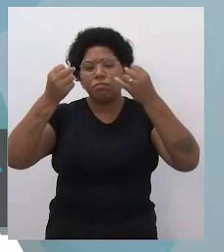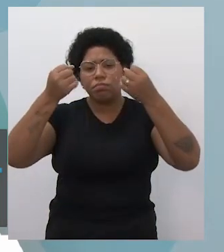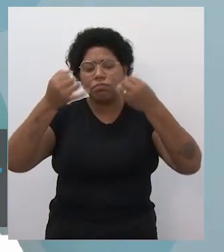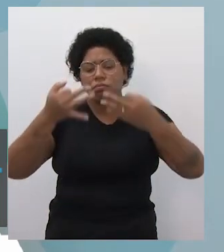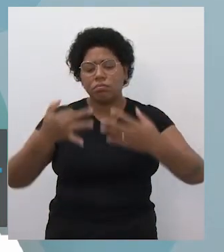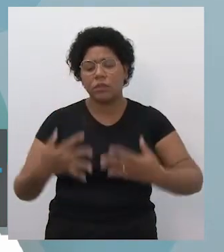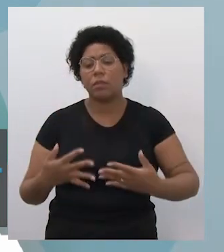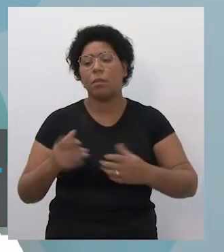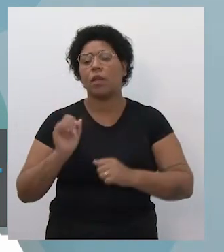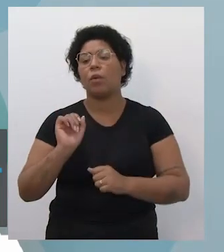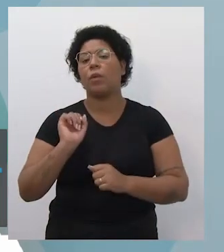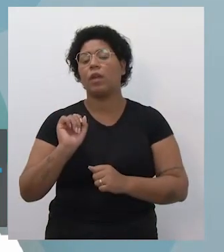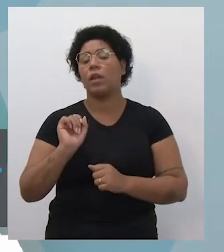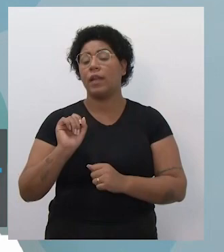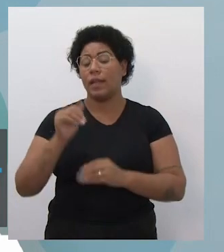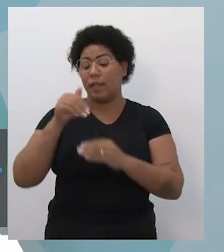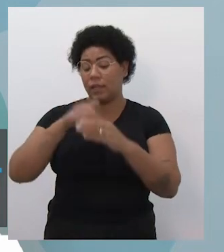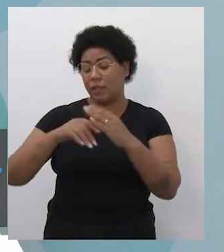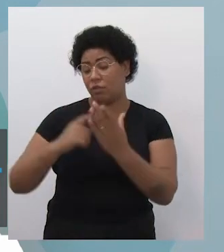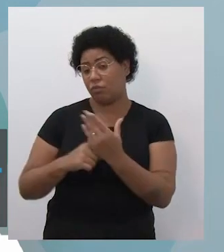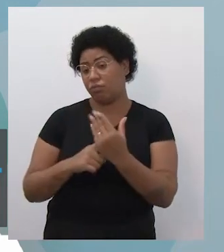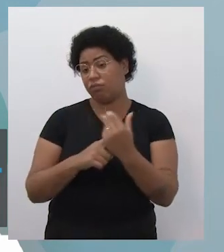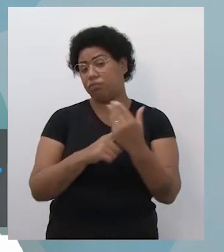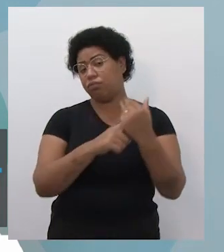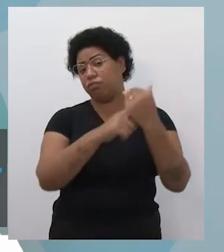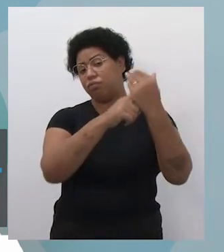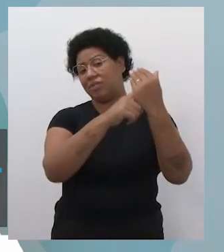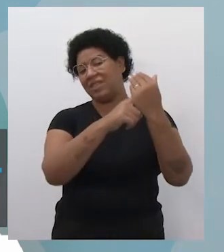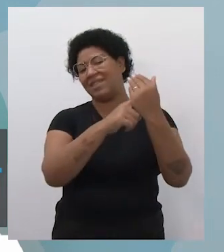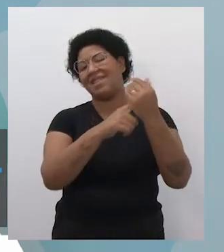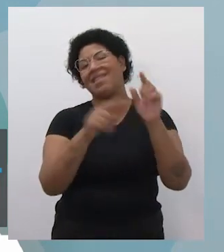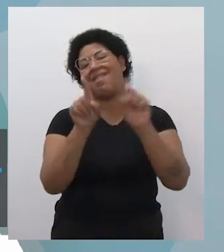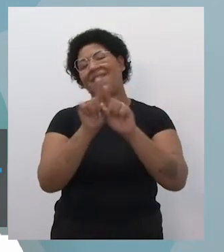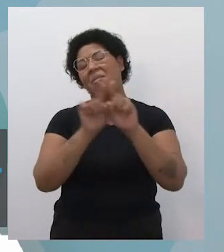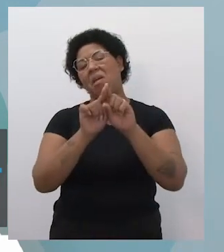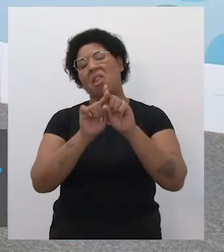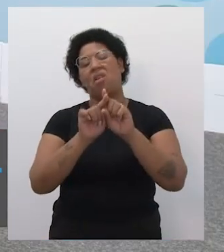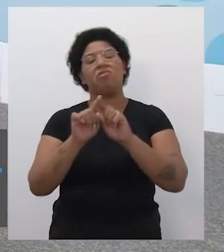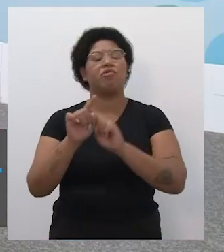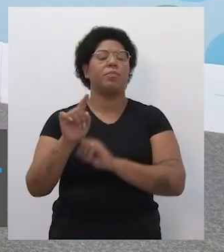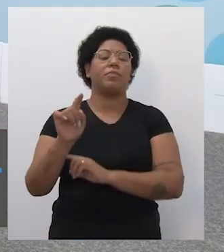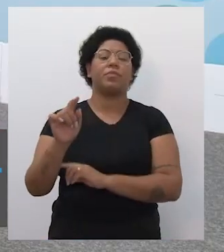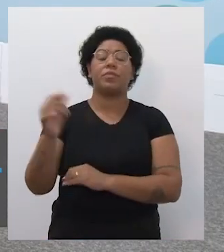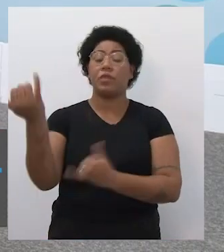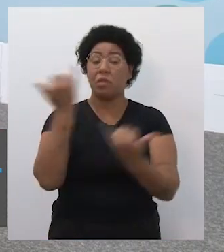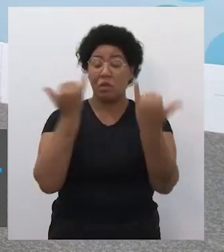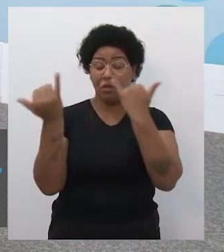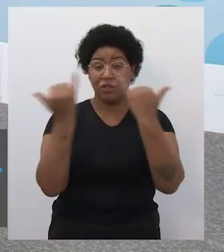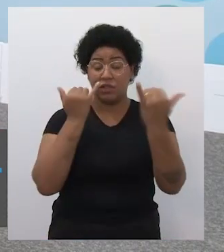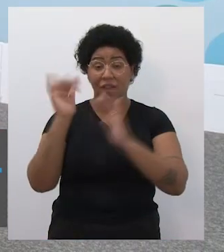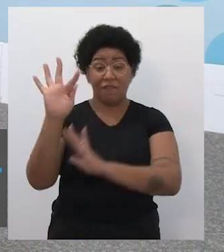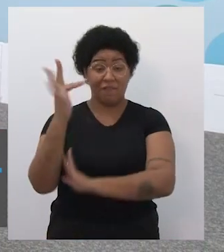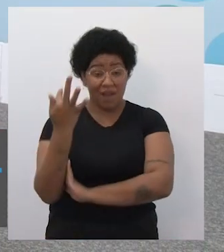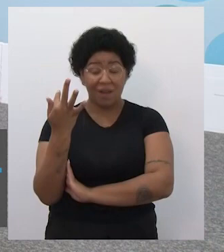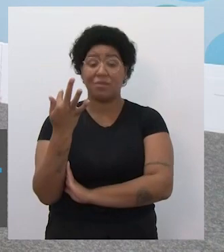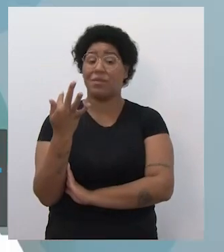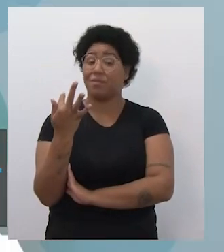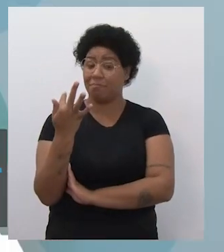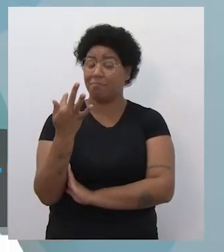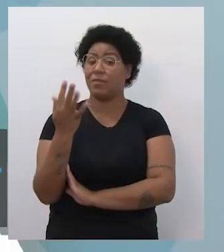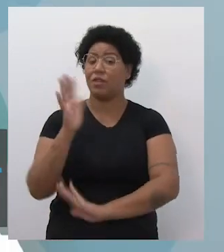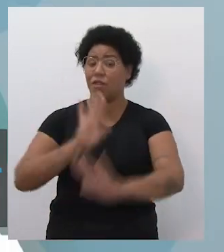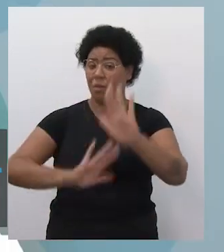né, pensando nos meios digitais, né, inúmeras fake news, conteúdos que não são tão confiáveis, é muito importante a figura